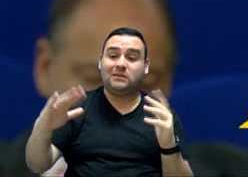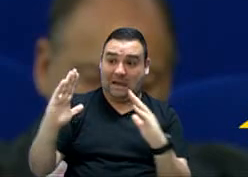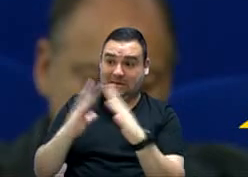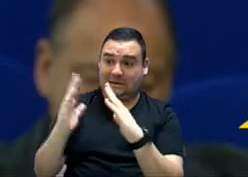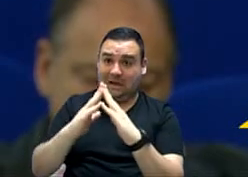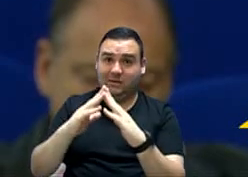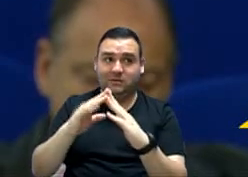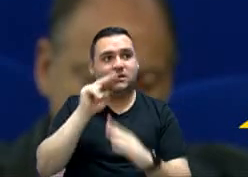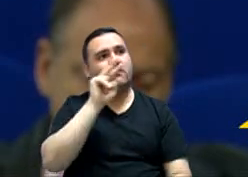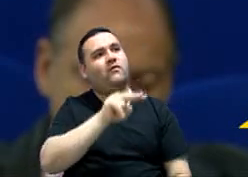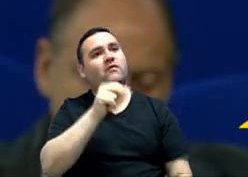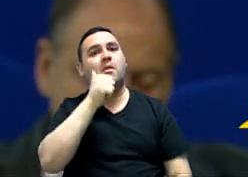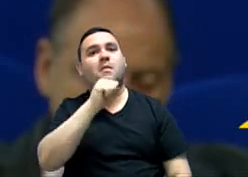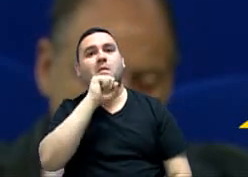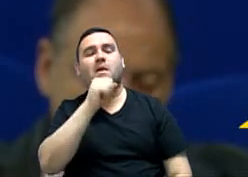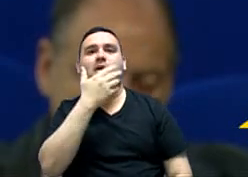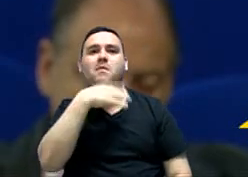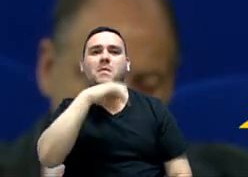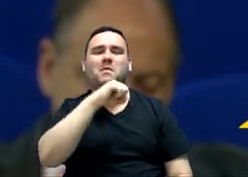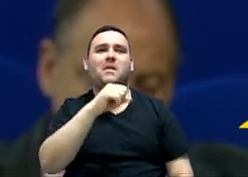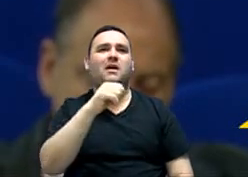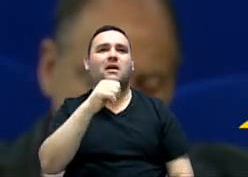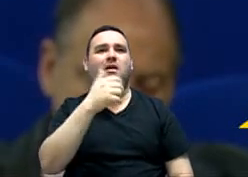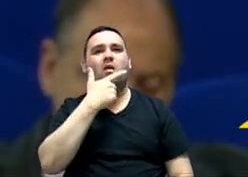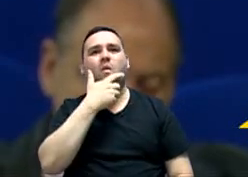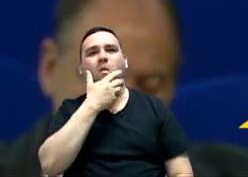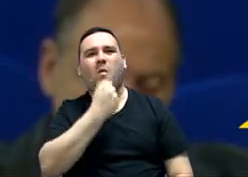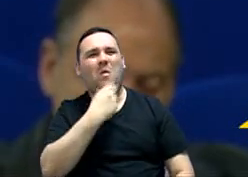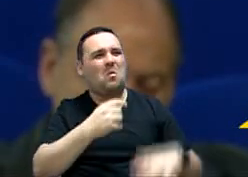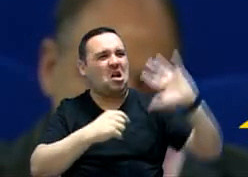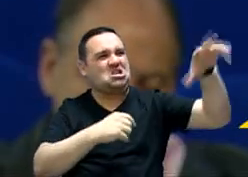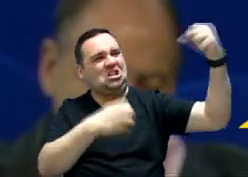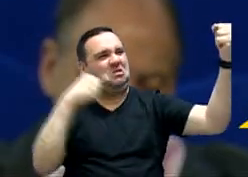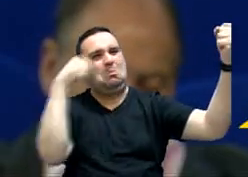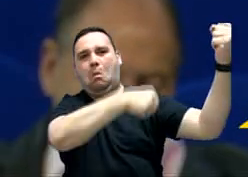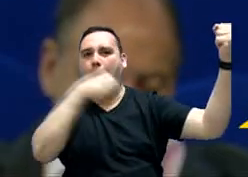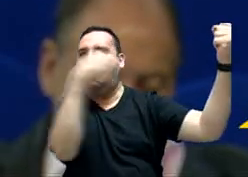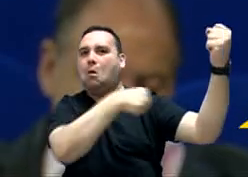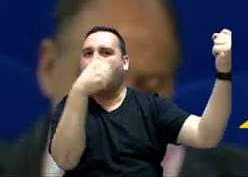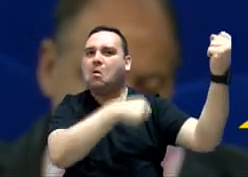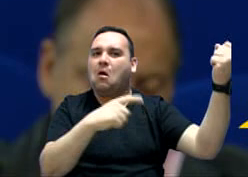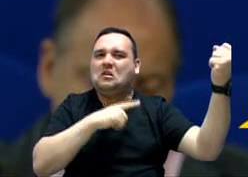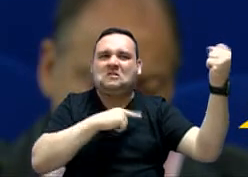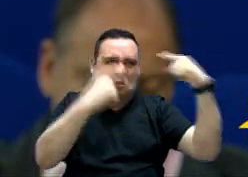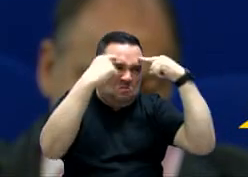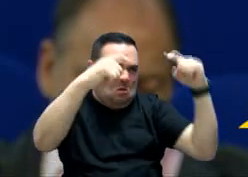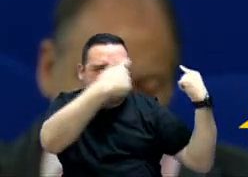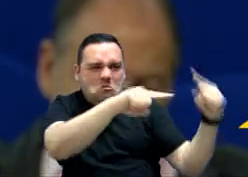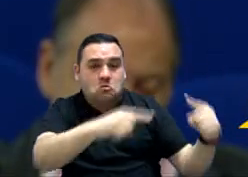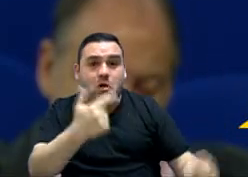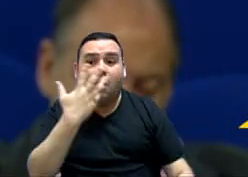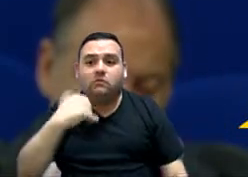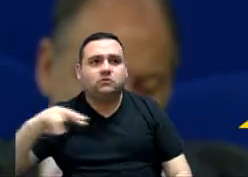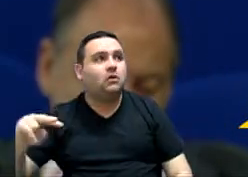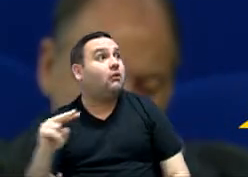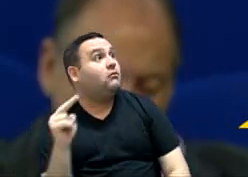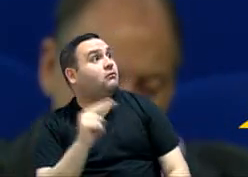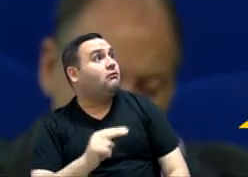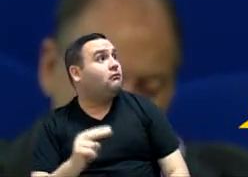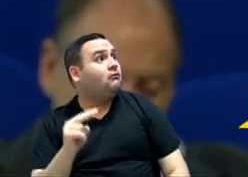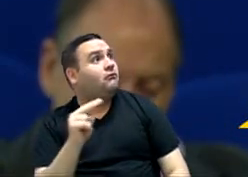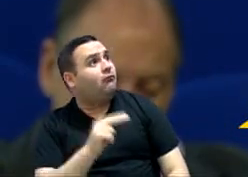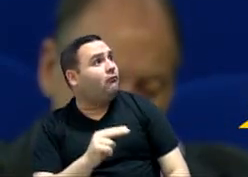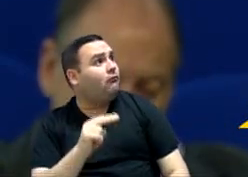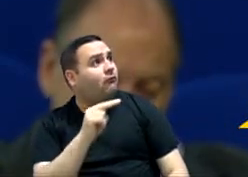lar violento, que a mulher é agredida, é tratada de forma violenta, seja das mais